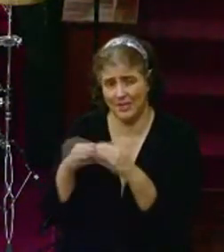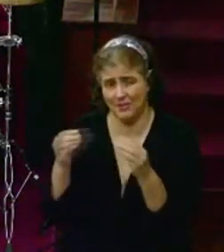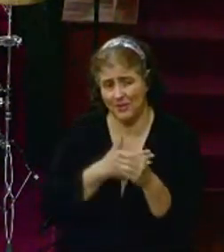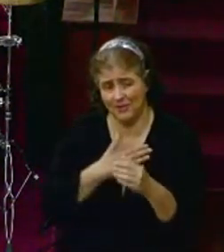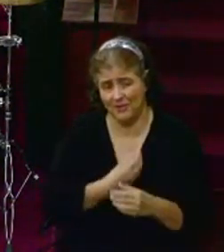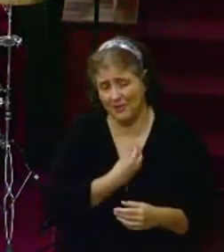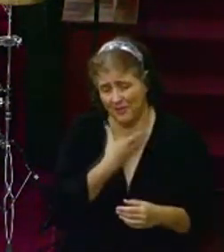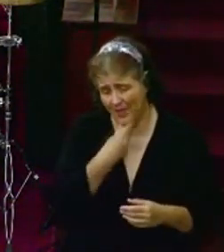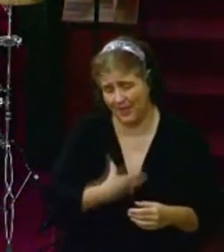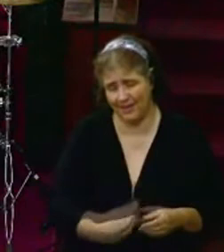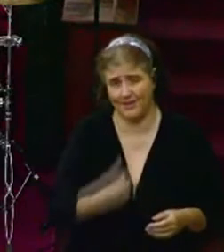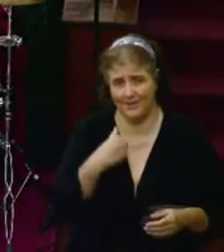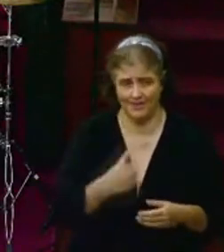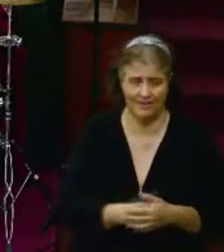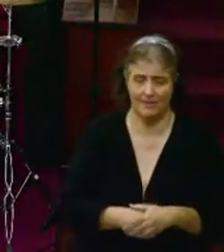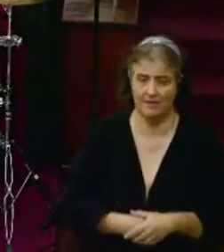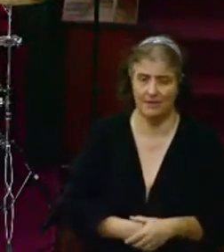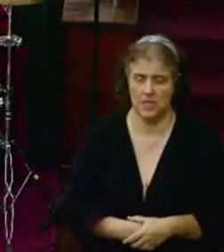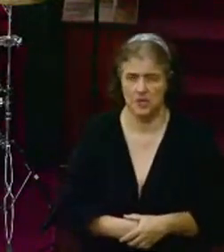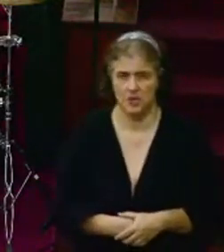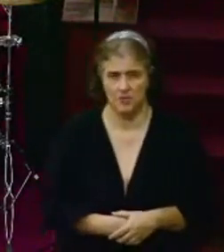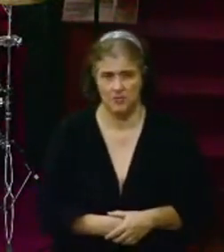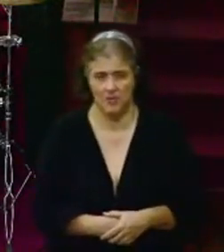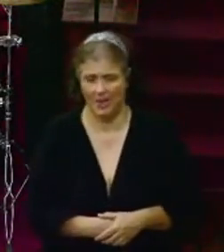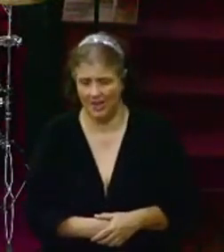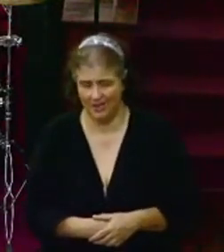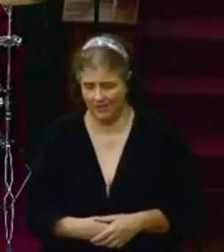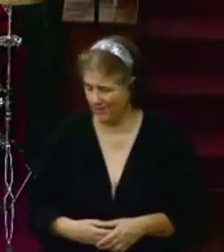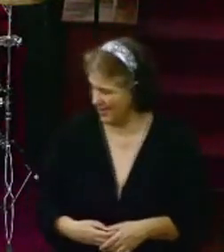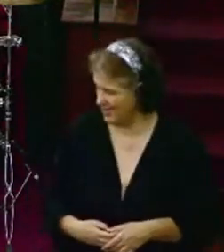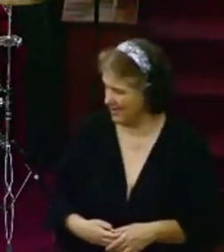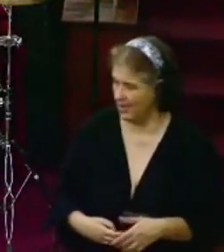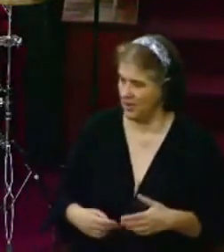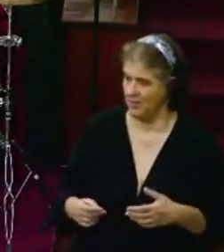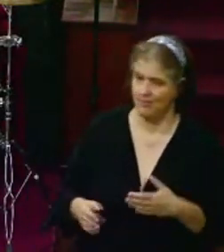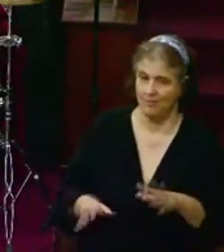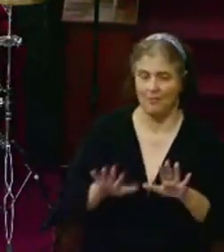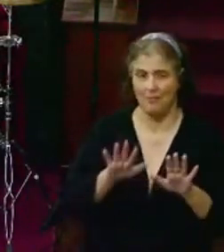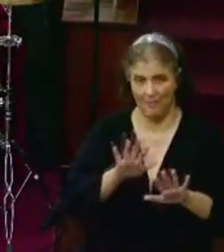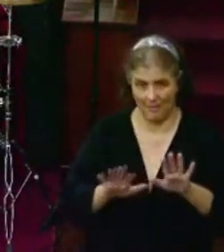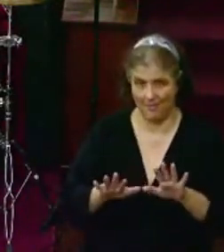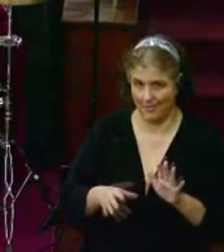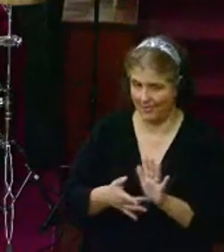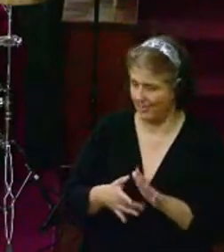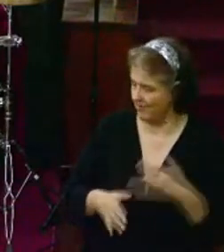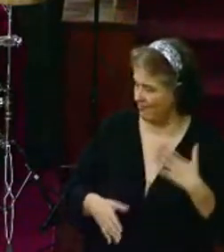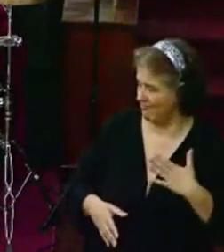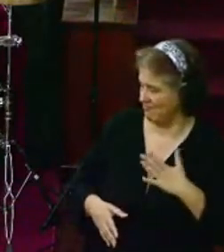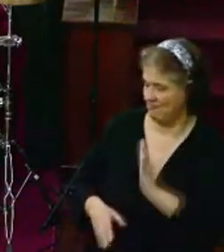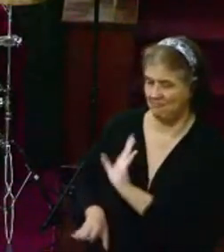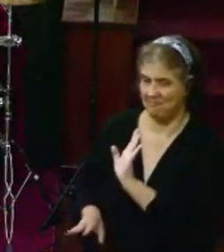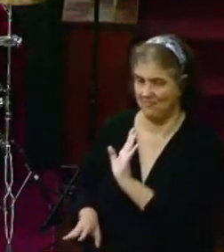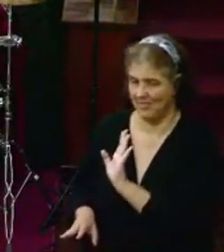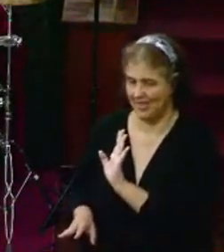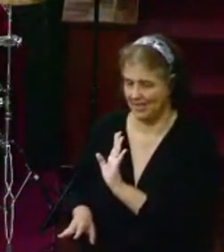bem, Senhor. Eu sou uma cachorrinha, eu aceito essa posição que o Senhor está me colocando. Mas os cachorrinhos também